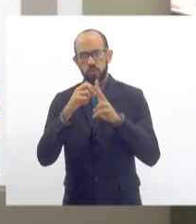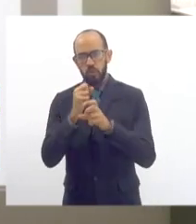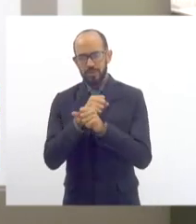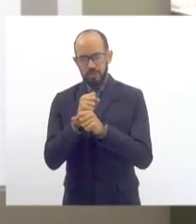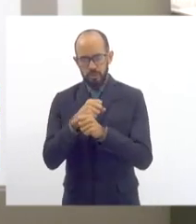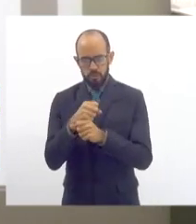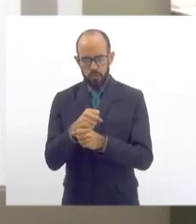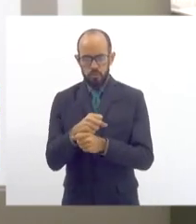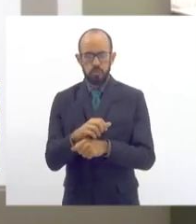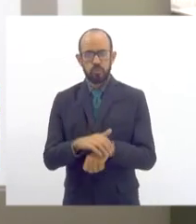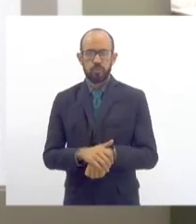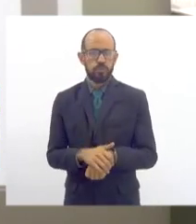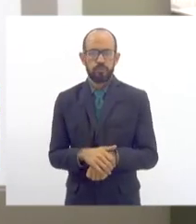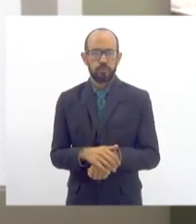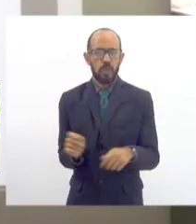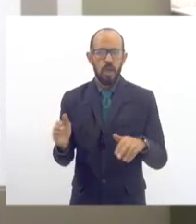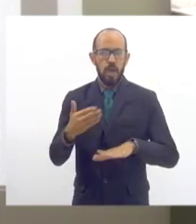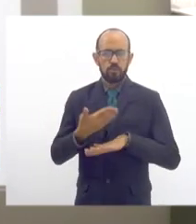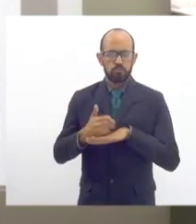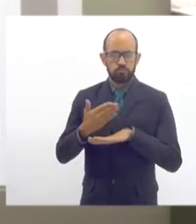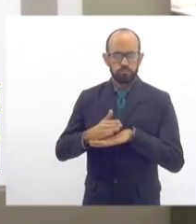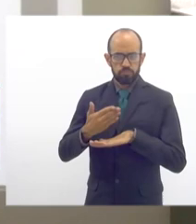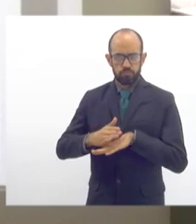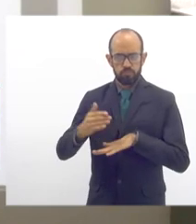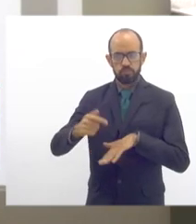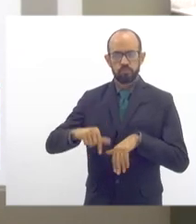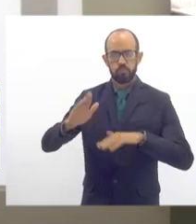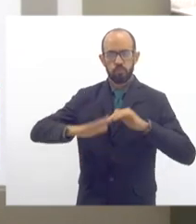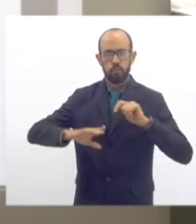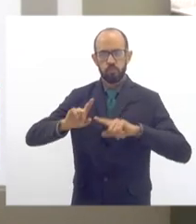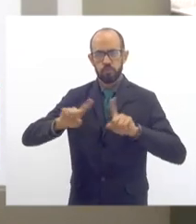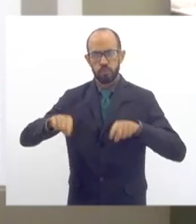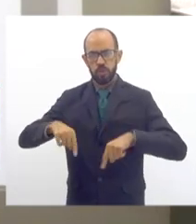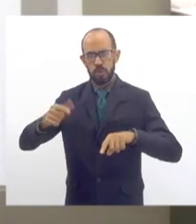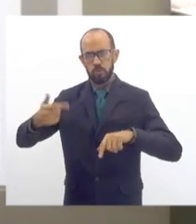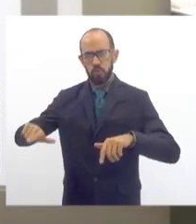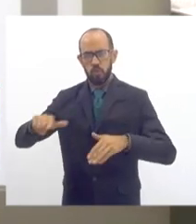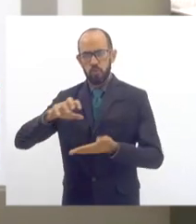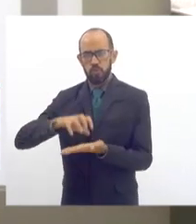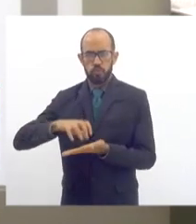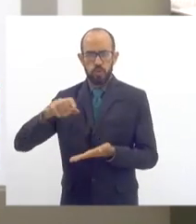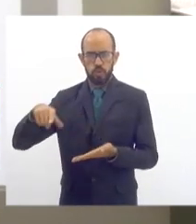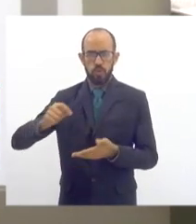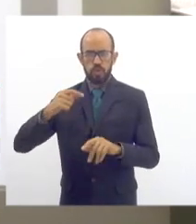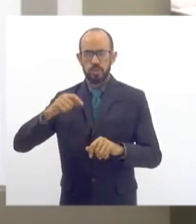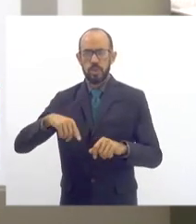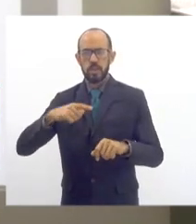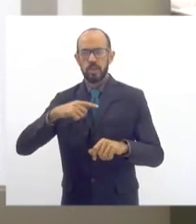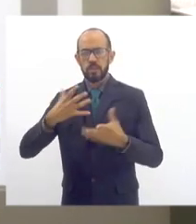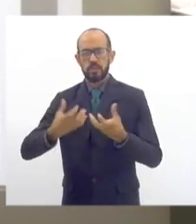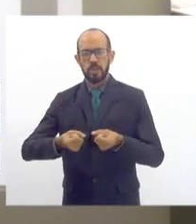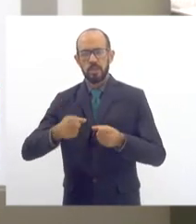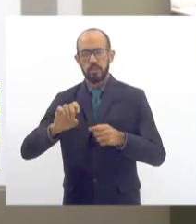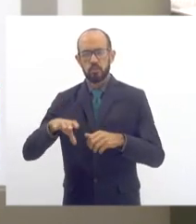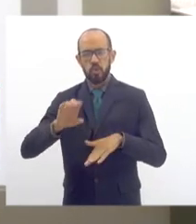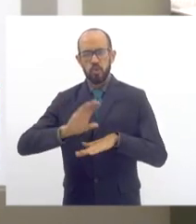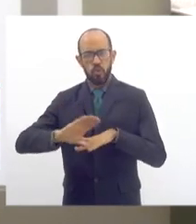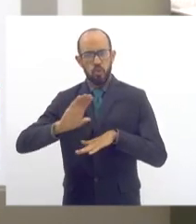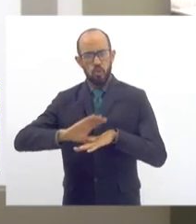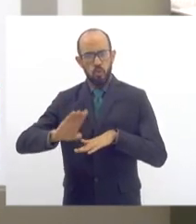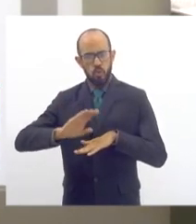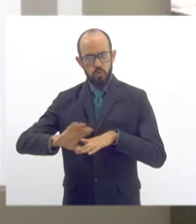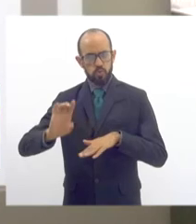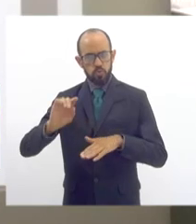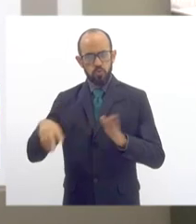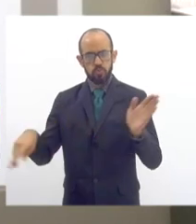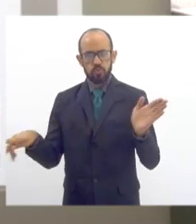bienal. A capacitação do servidor por outras instituições, que hoje em dia só aceitam alguns cursos específicos, vai abranger, porque conhecimento vem de